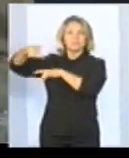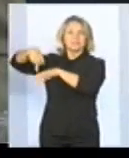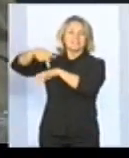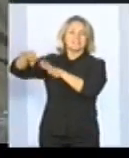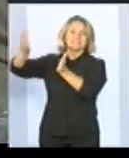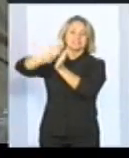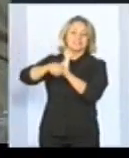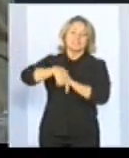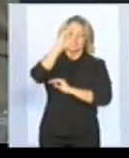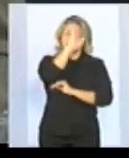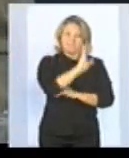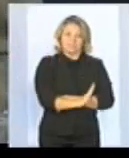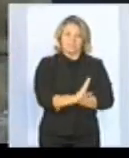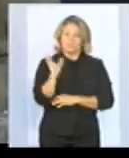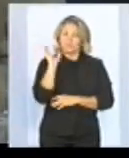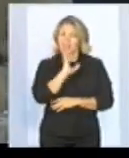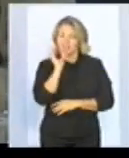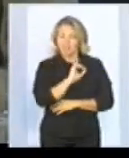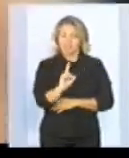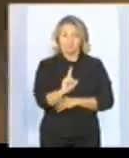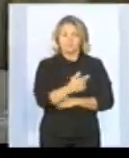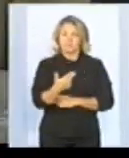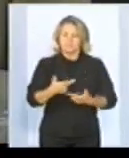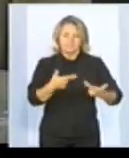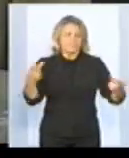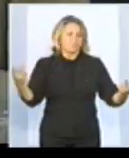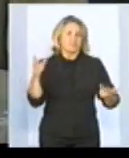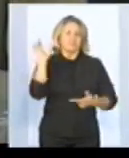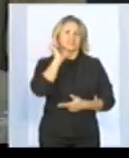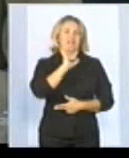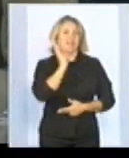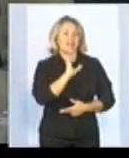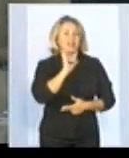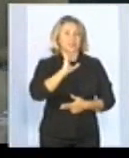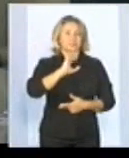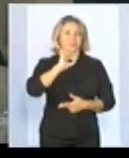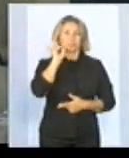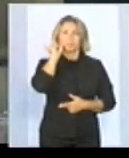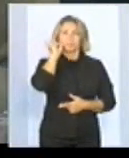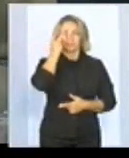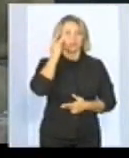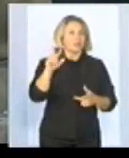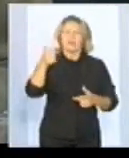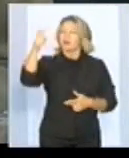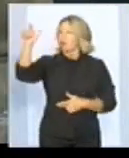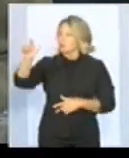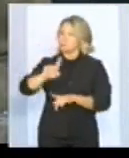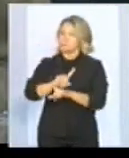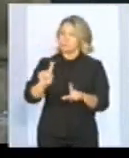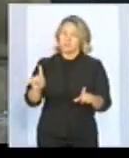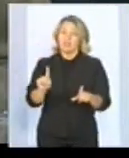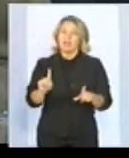antes, concorrência não é um jogo imediato, não é algo que acontece de dia para a noite, não é uma questão de um dia após o outro, não, é